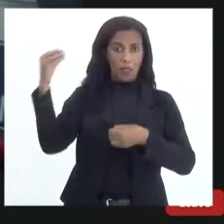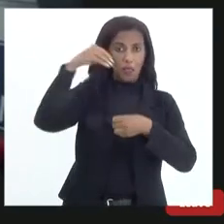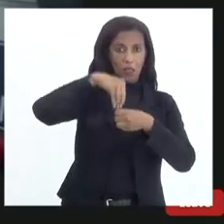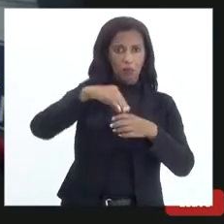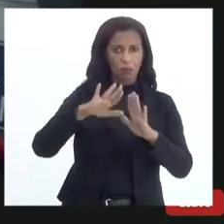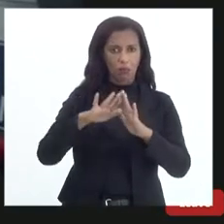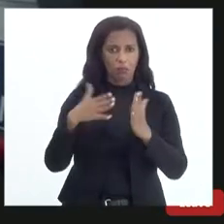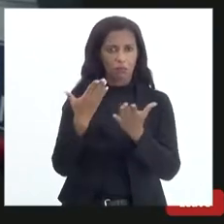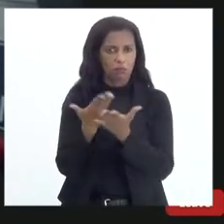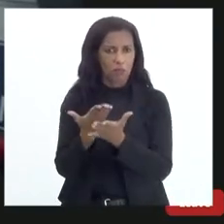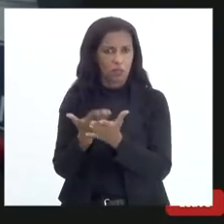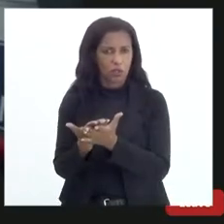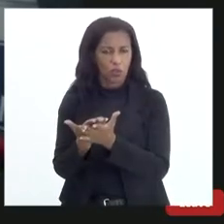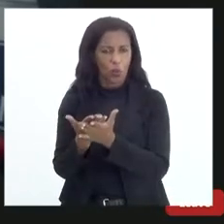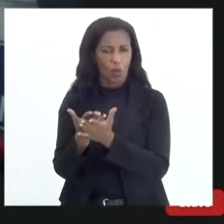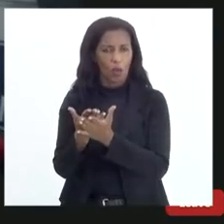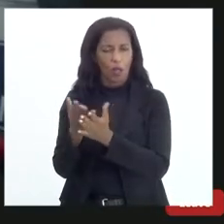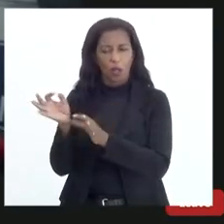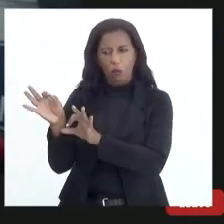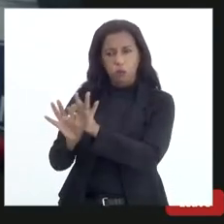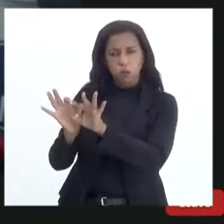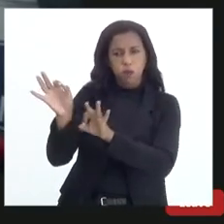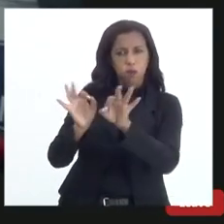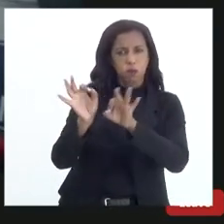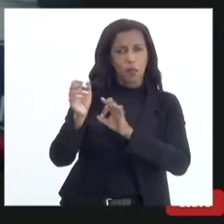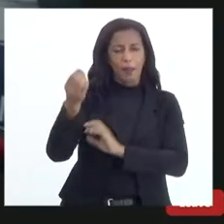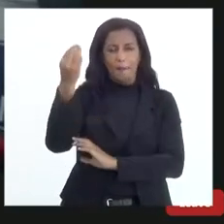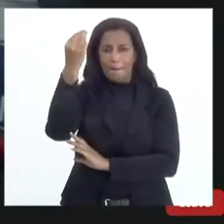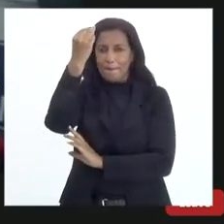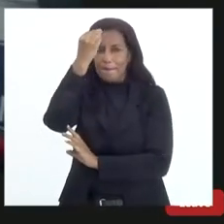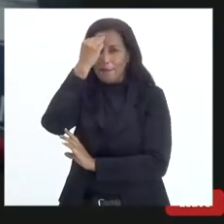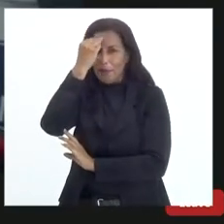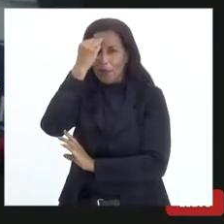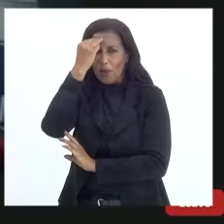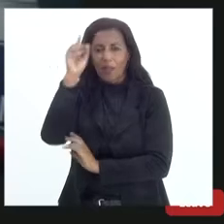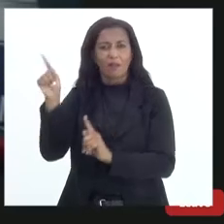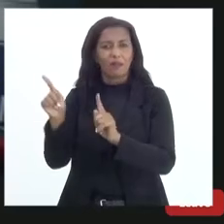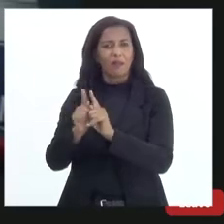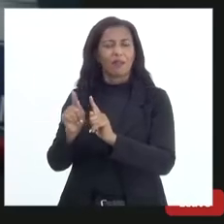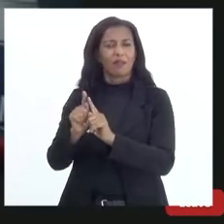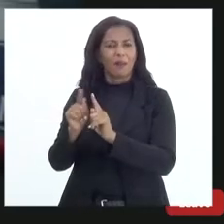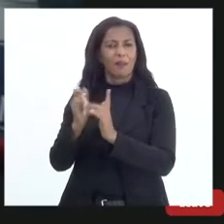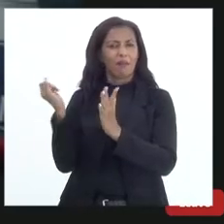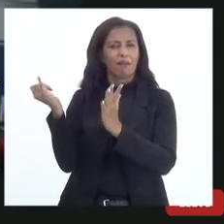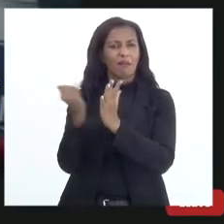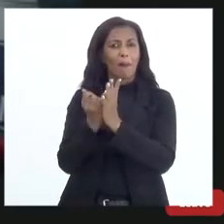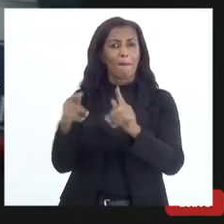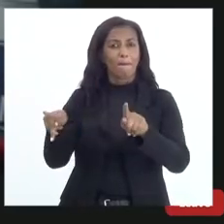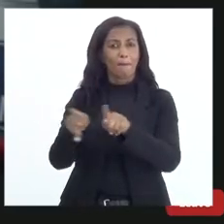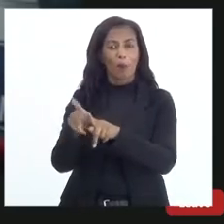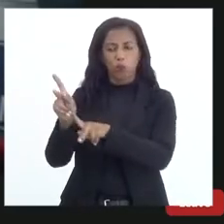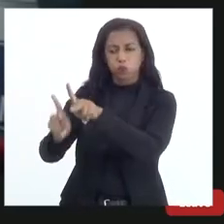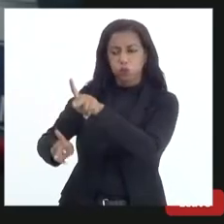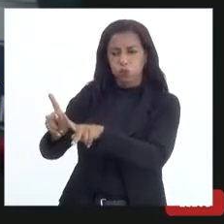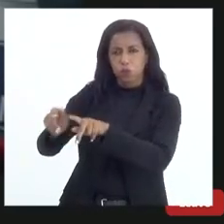escolas, construindo a possibilidade de reconhecer a memória e identidade dos